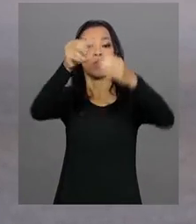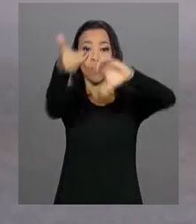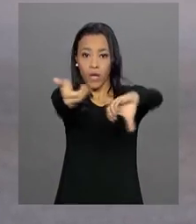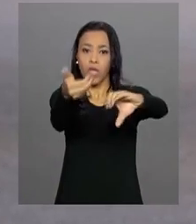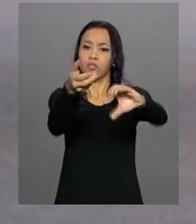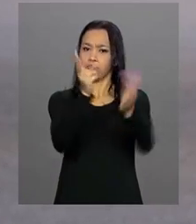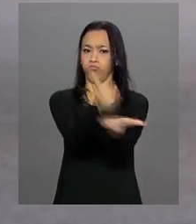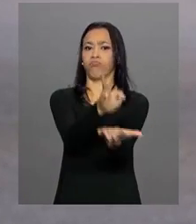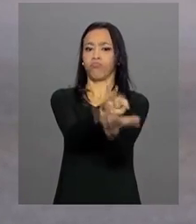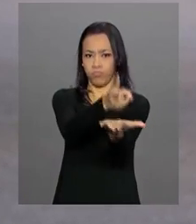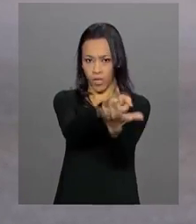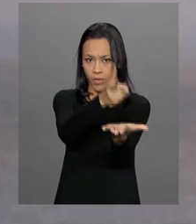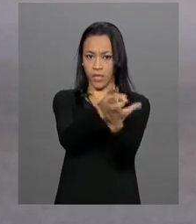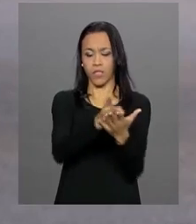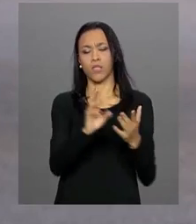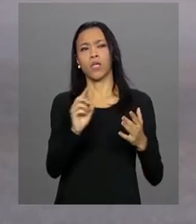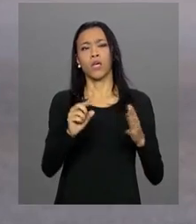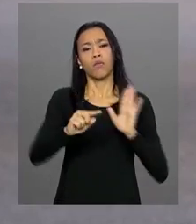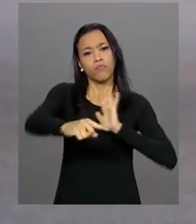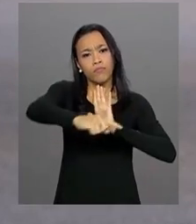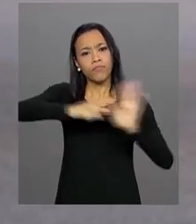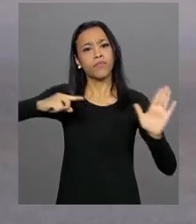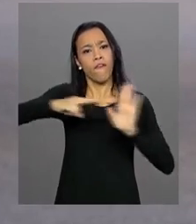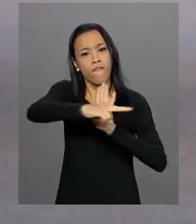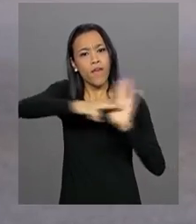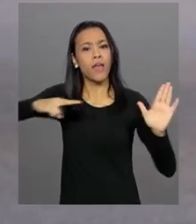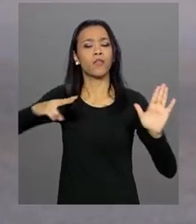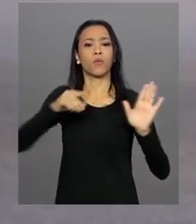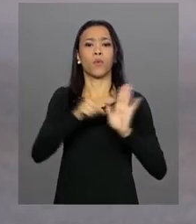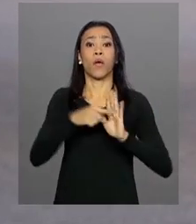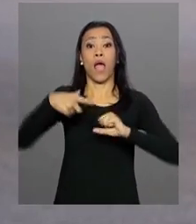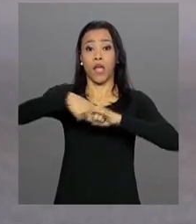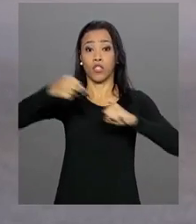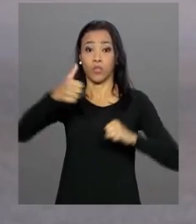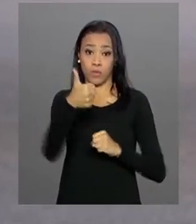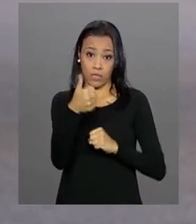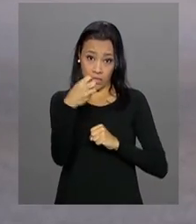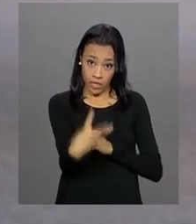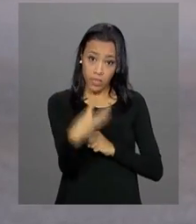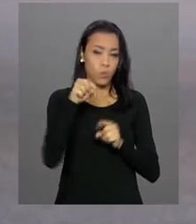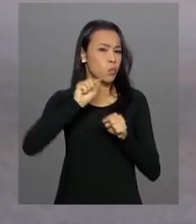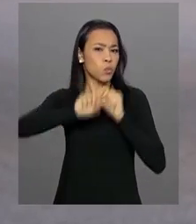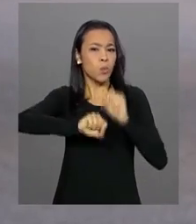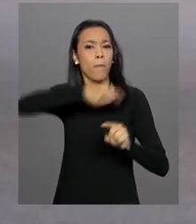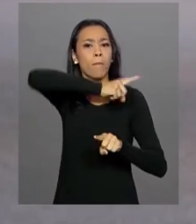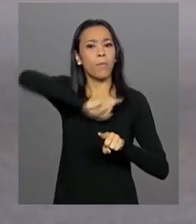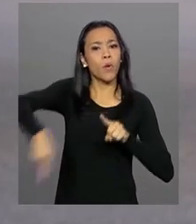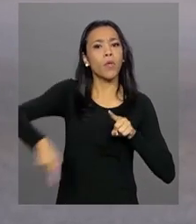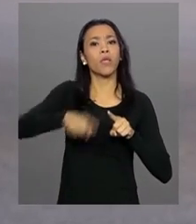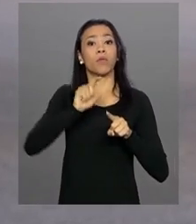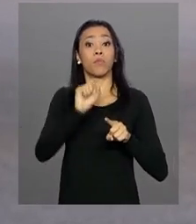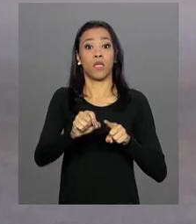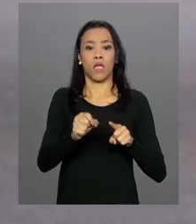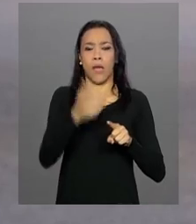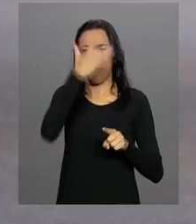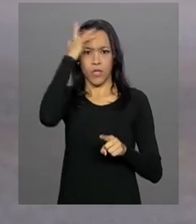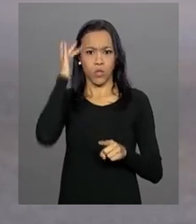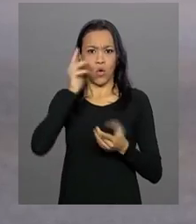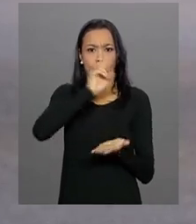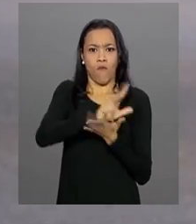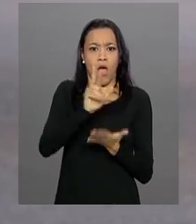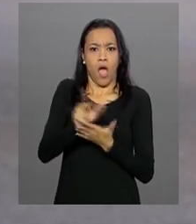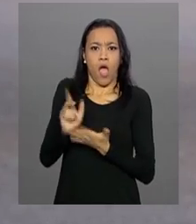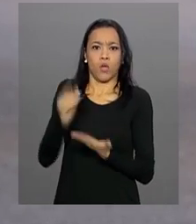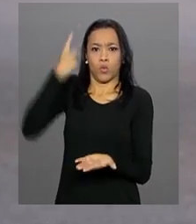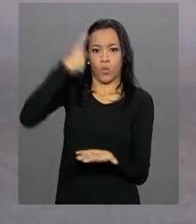mantidos. Entre os pontos vetados aí está um trecho do artigo 13 da lei que proíbe a acumulação de cargos de diretor